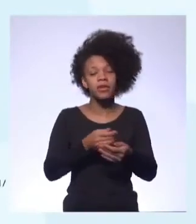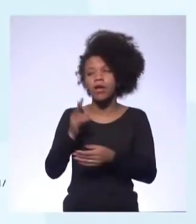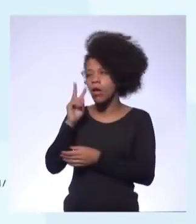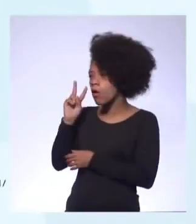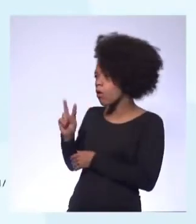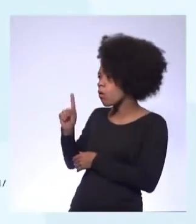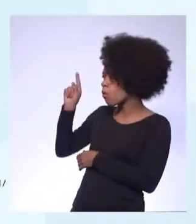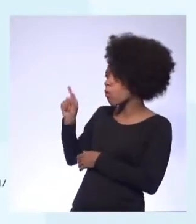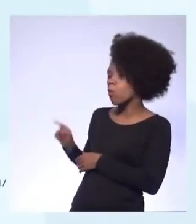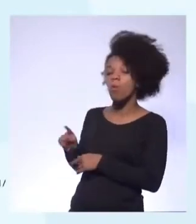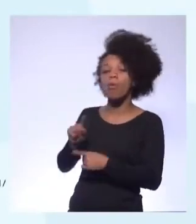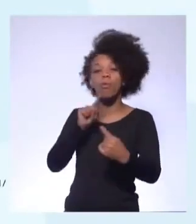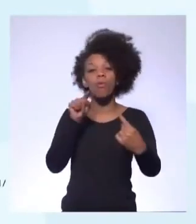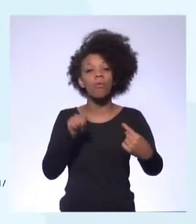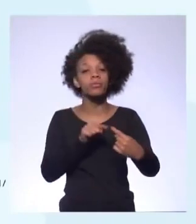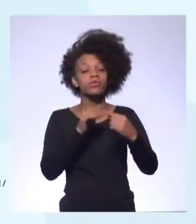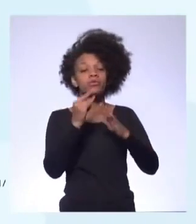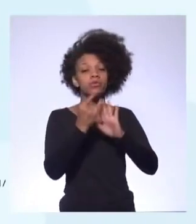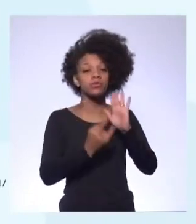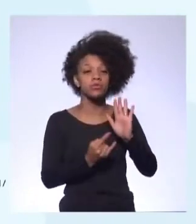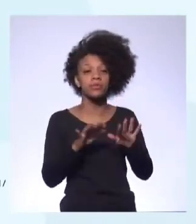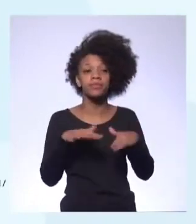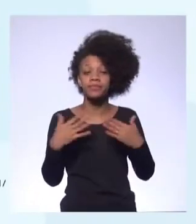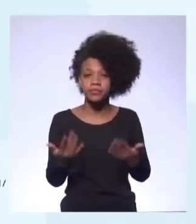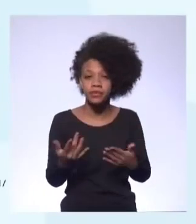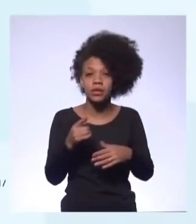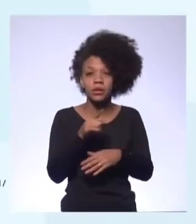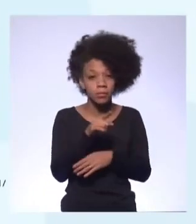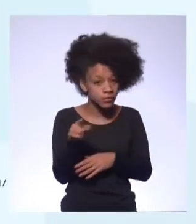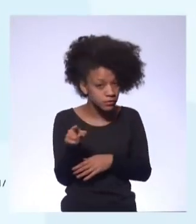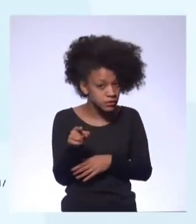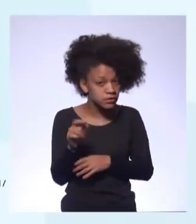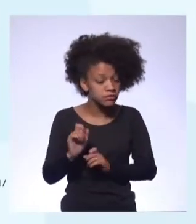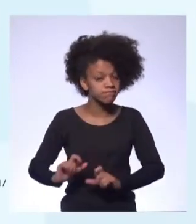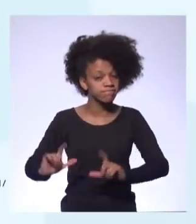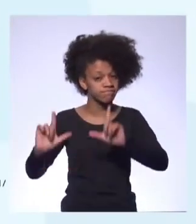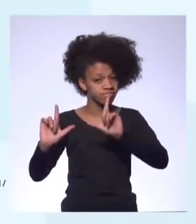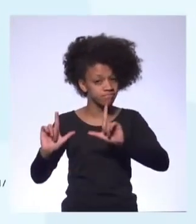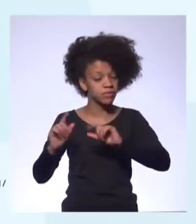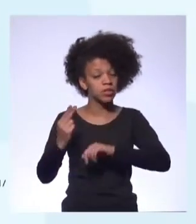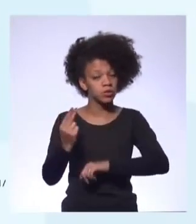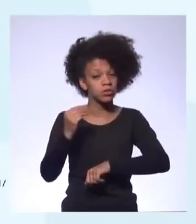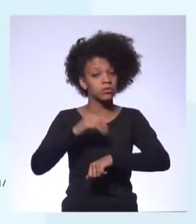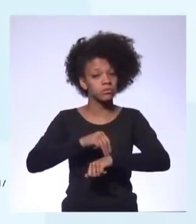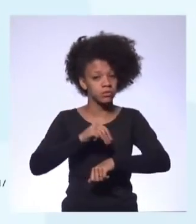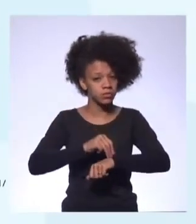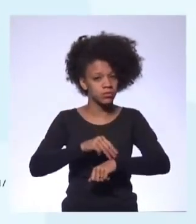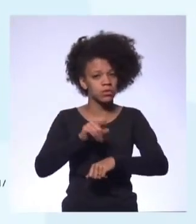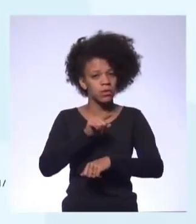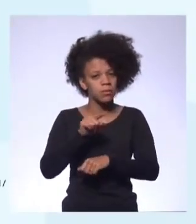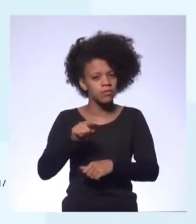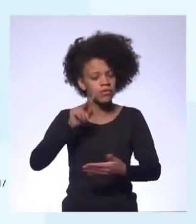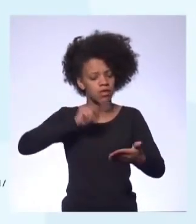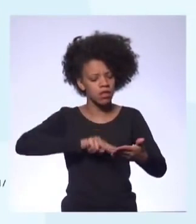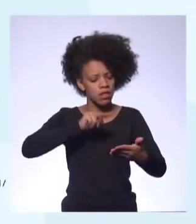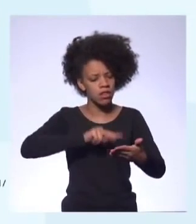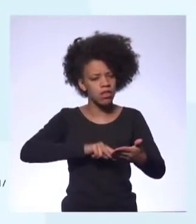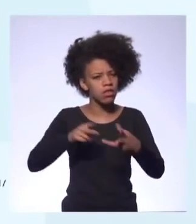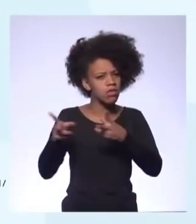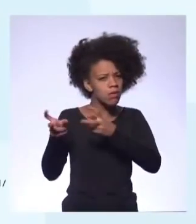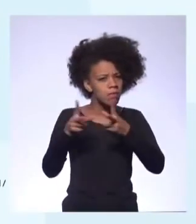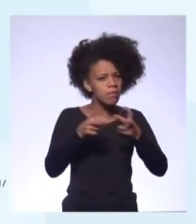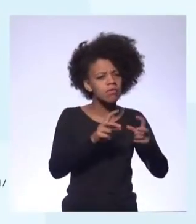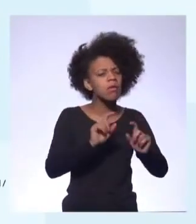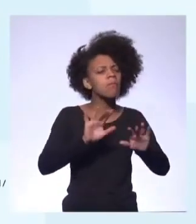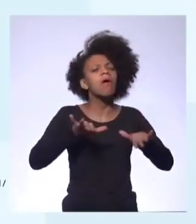seguir o objetivo desse documento. Então vai ficar para vocês aí na tela. Vou dar 2 minutinhos para vocês lerem e